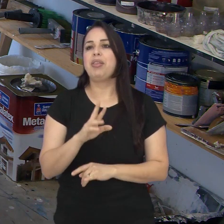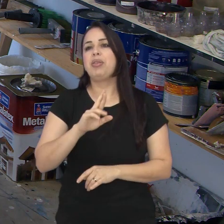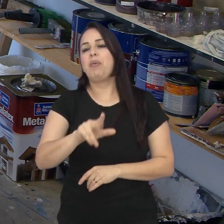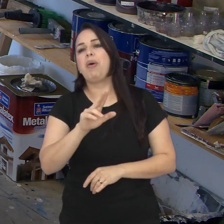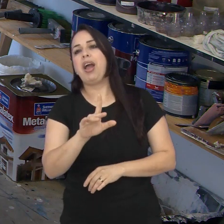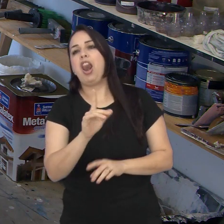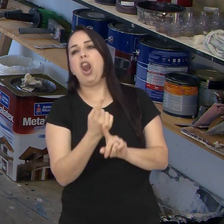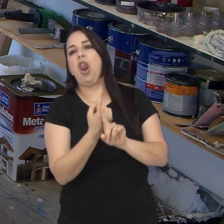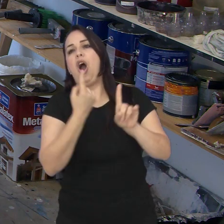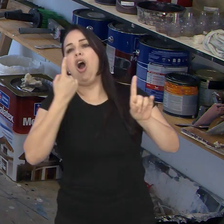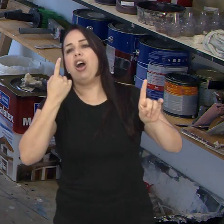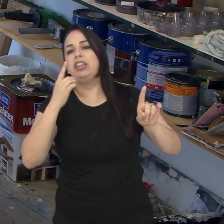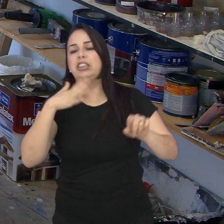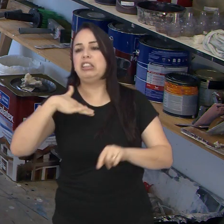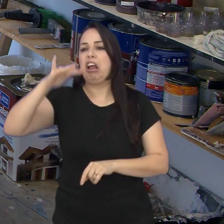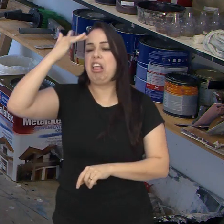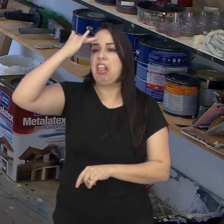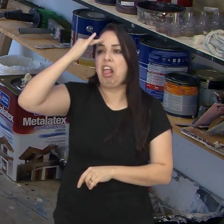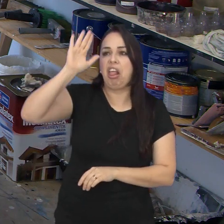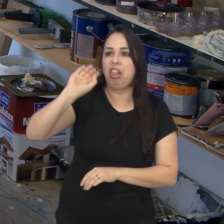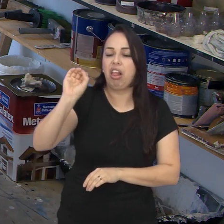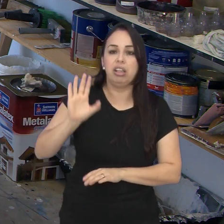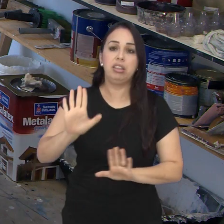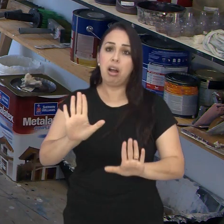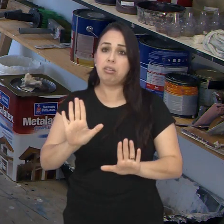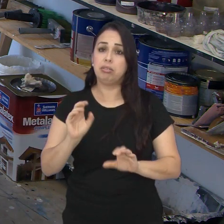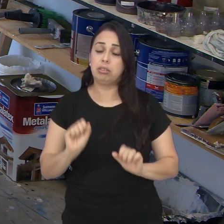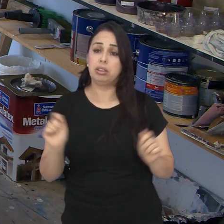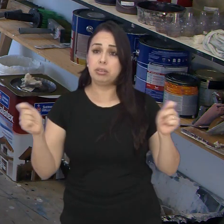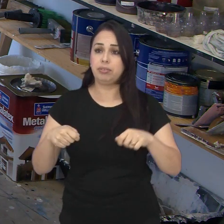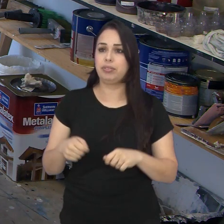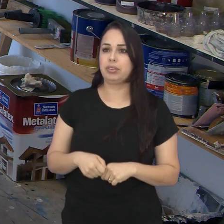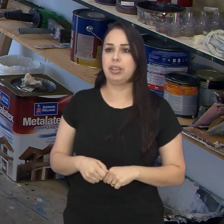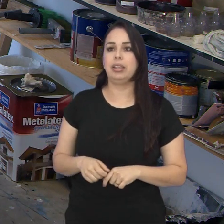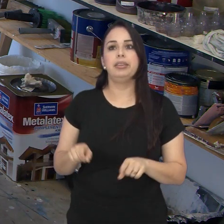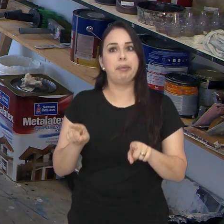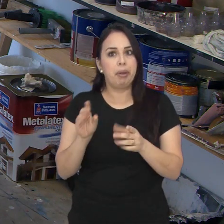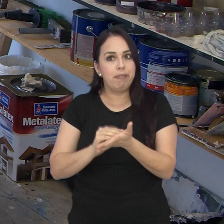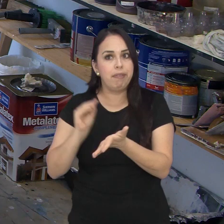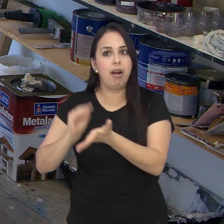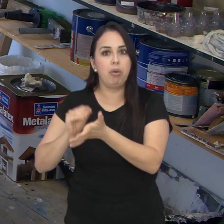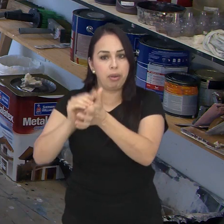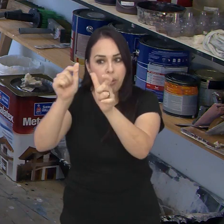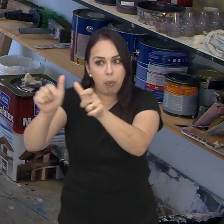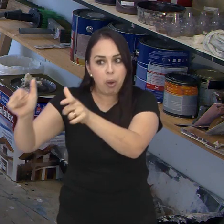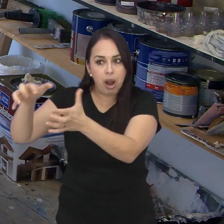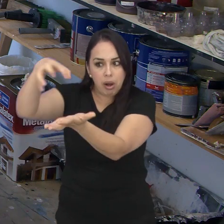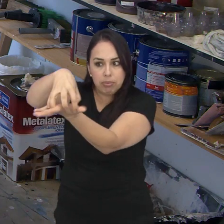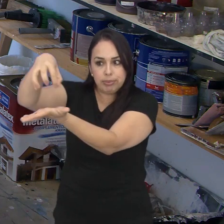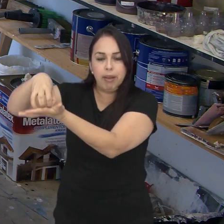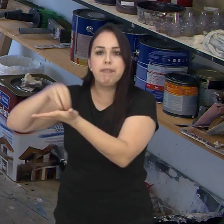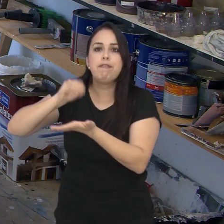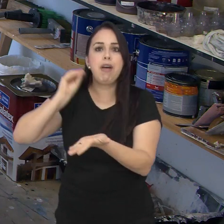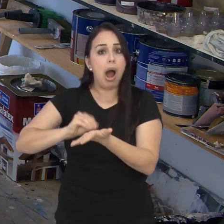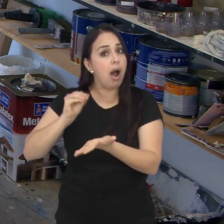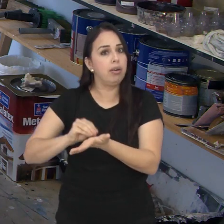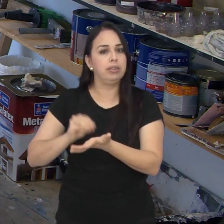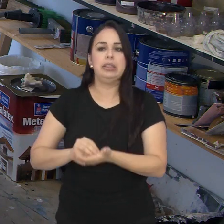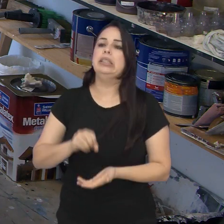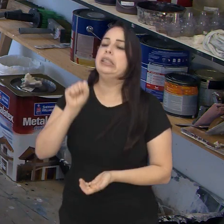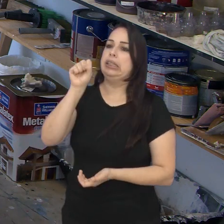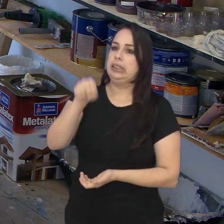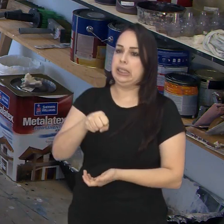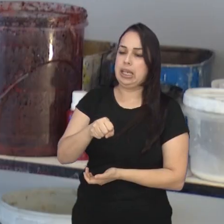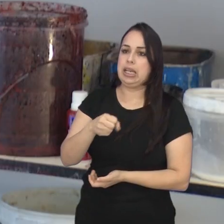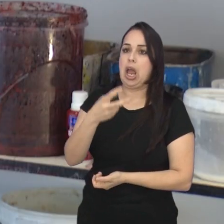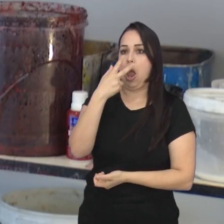Não, aproximar, né, o público da arte. E faltam espaços como esses, você acha? Sim,